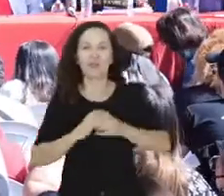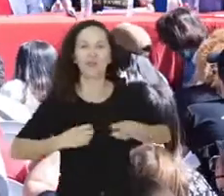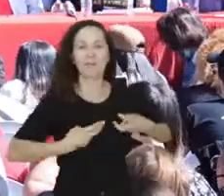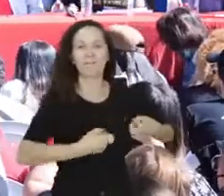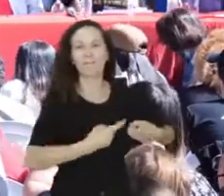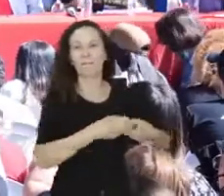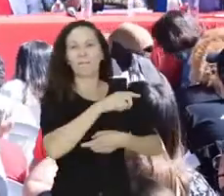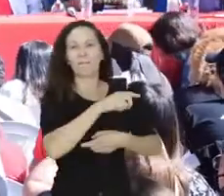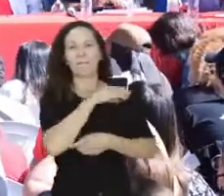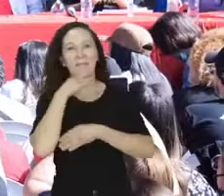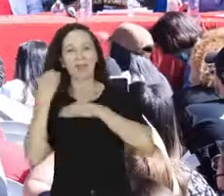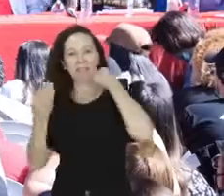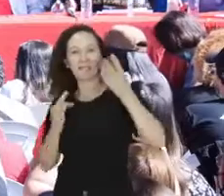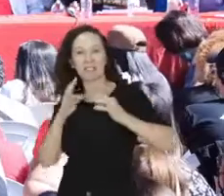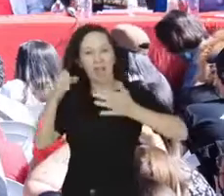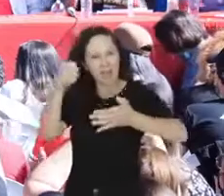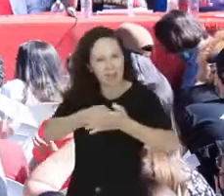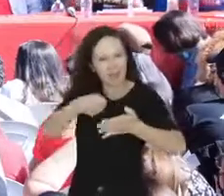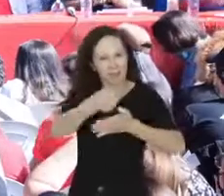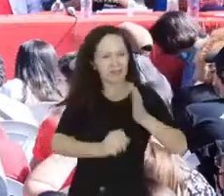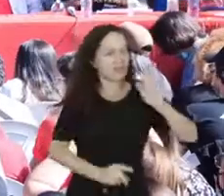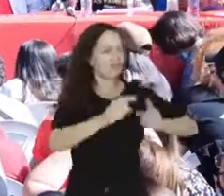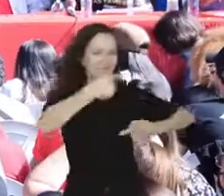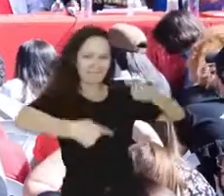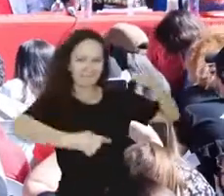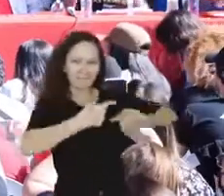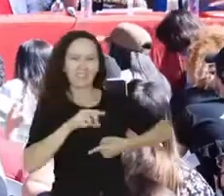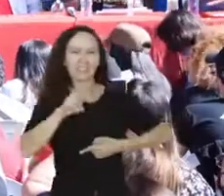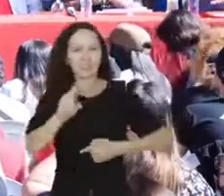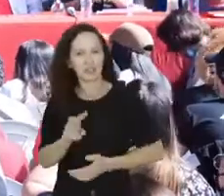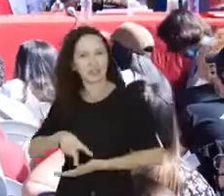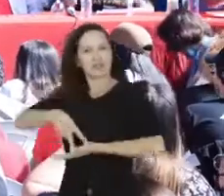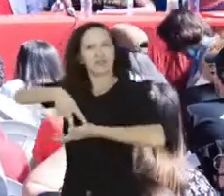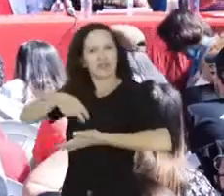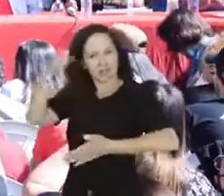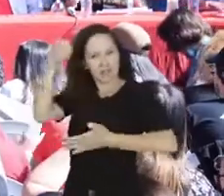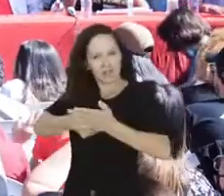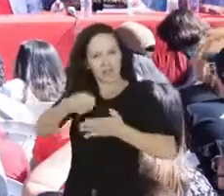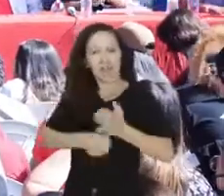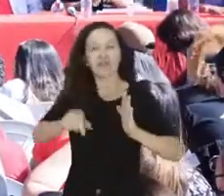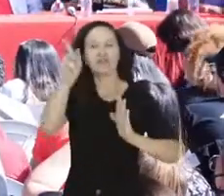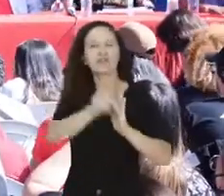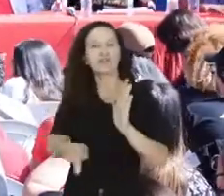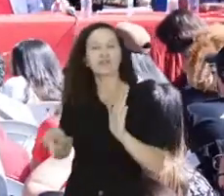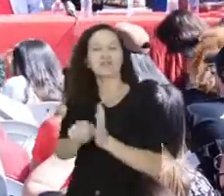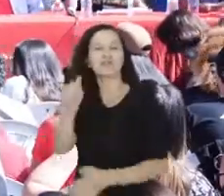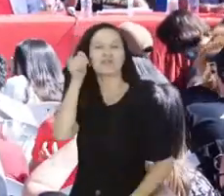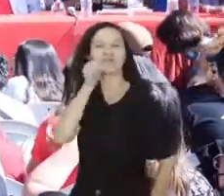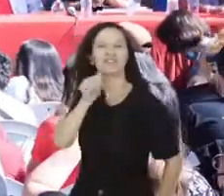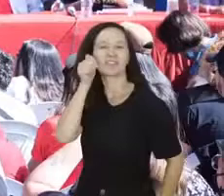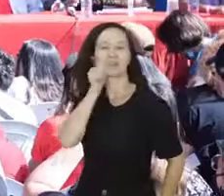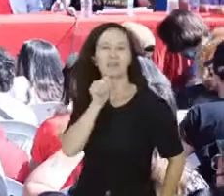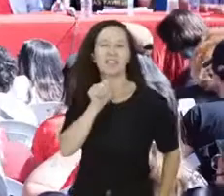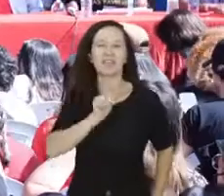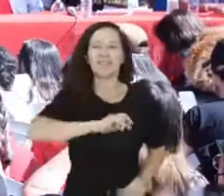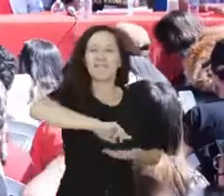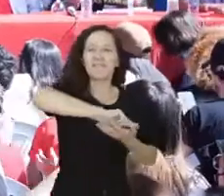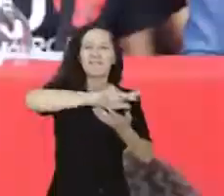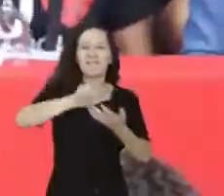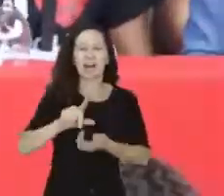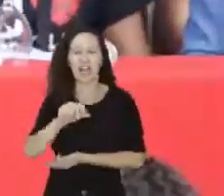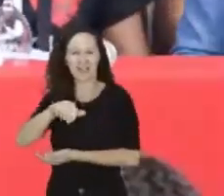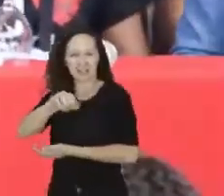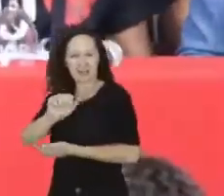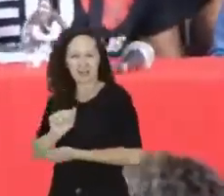Zúdias, Inditates e quer se mantém firme na luta, direito das mulheres. Jéssica, Paula, Luana, Cintia, Fia, Ivanes, Lídias, Marias,